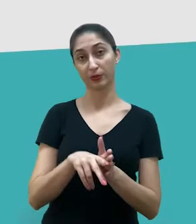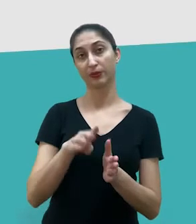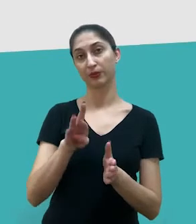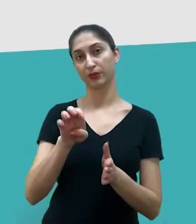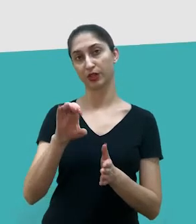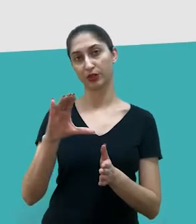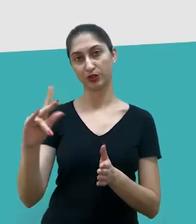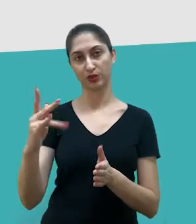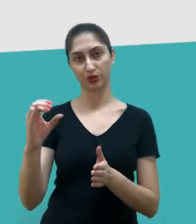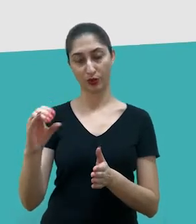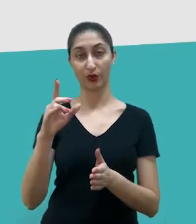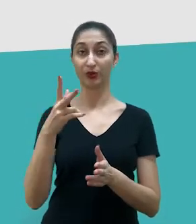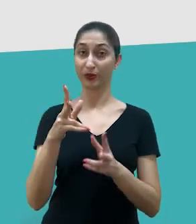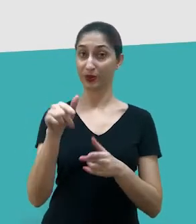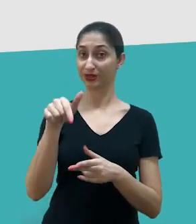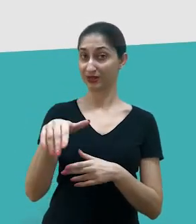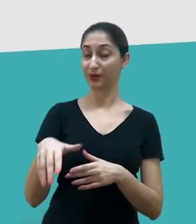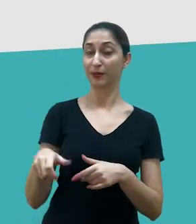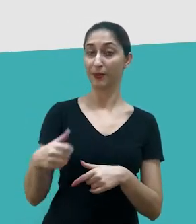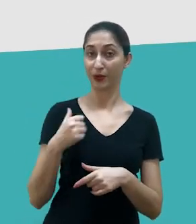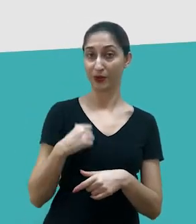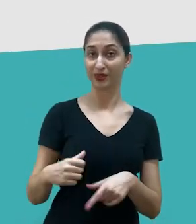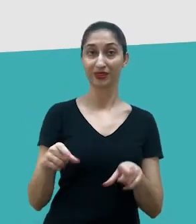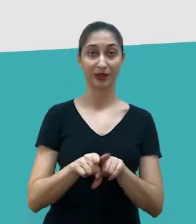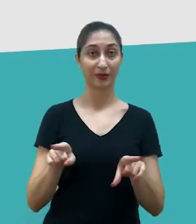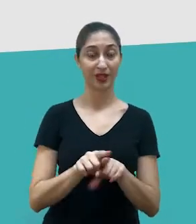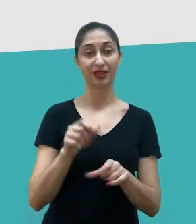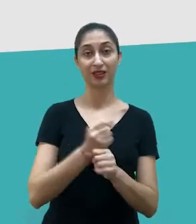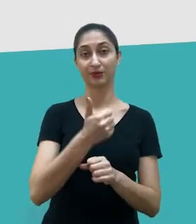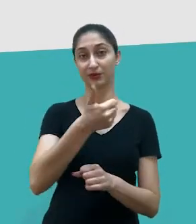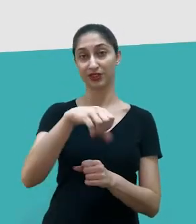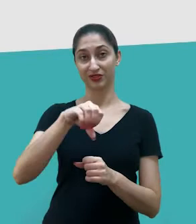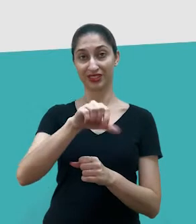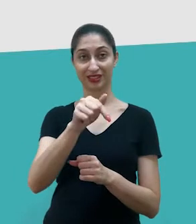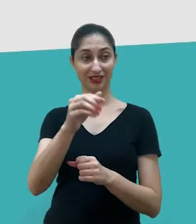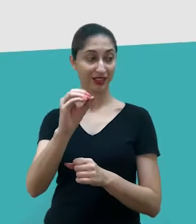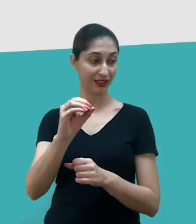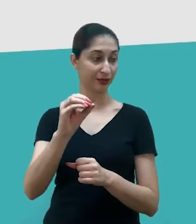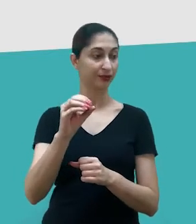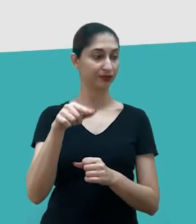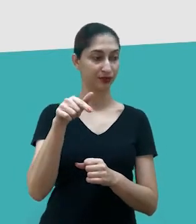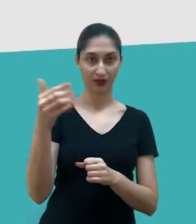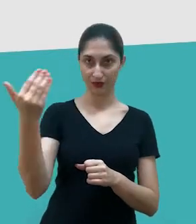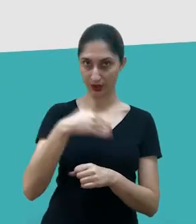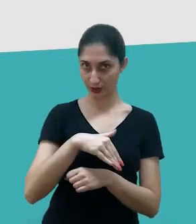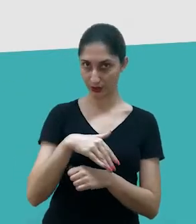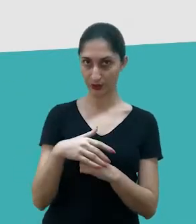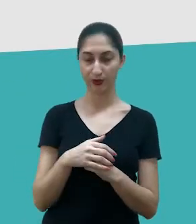por exemplo, essa bolsa, que também foi da década de 70. E olha que legal, essa bolsa veio para o meu